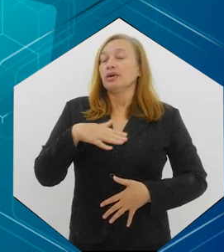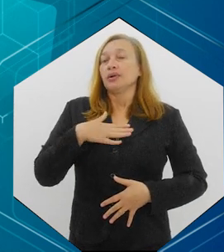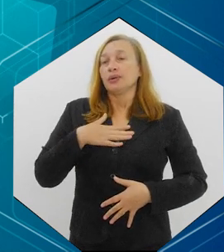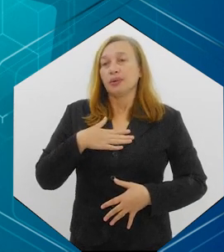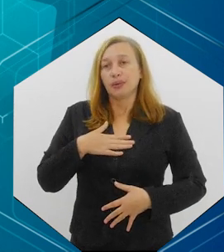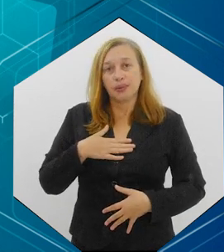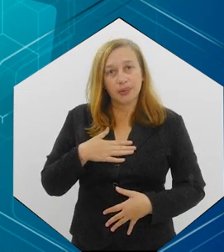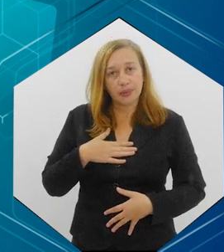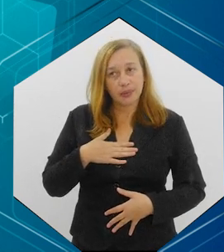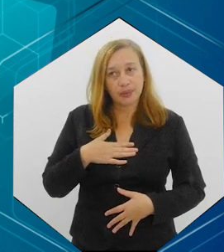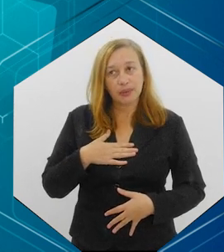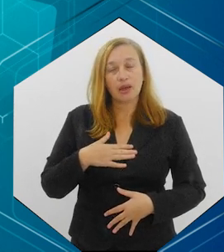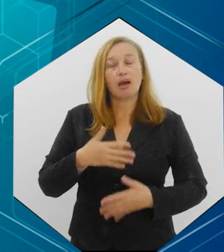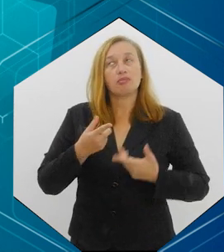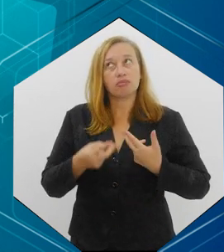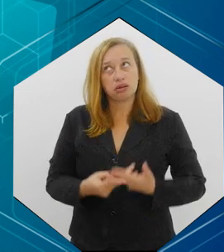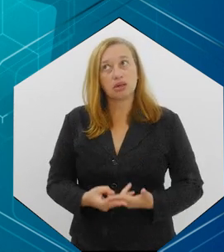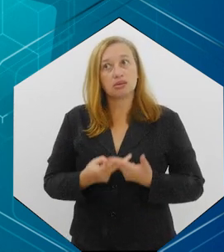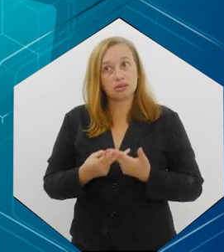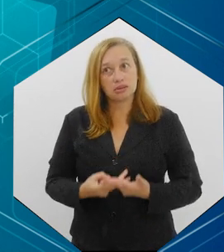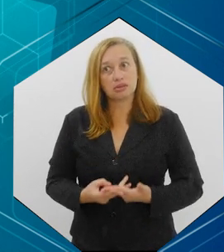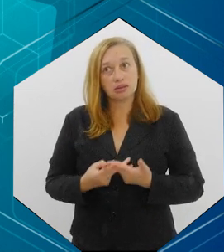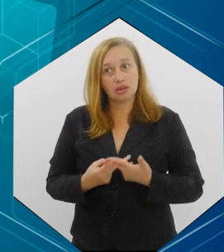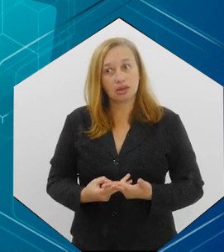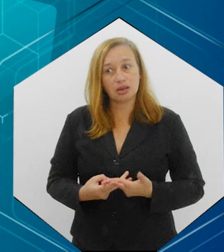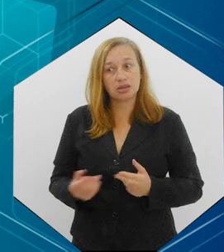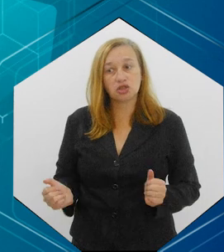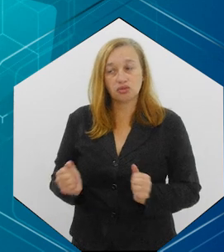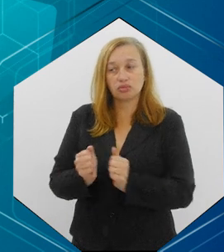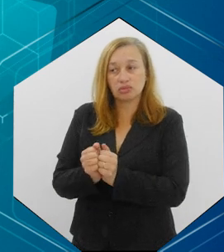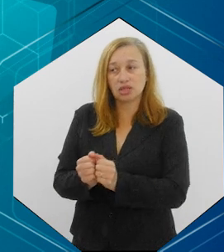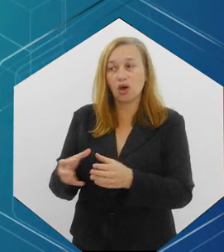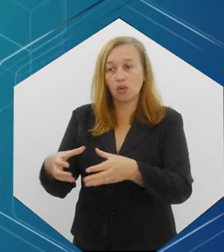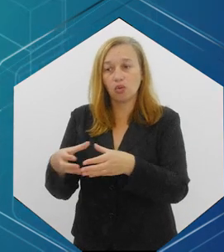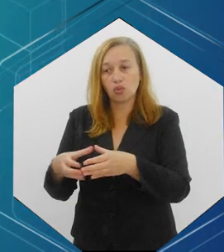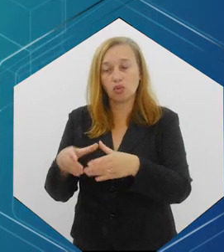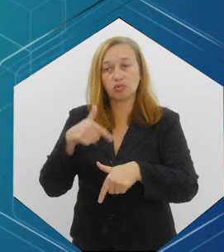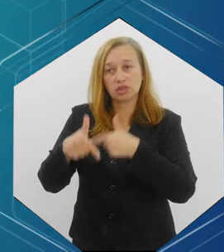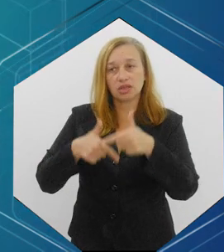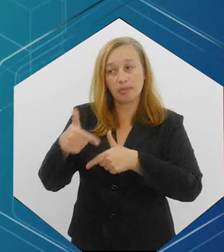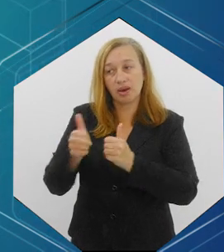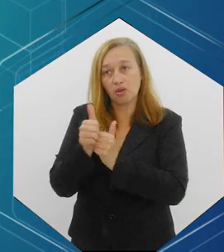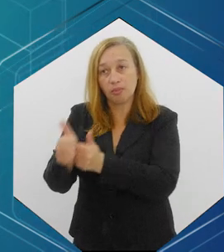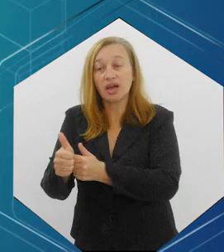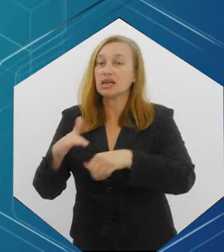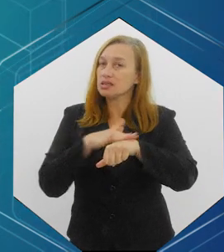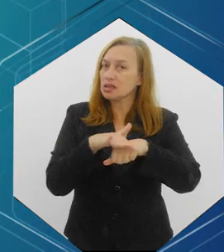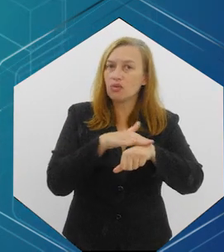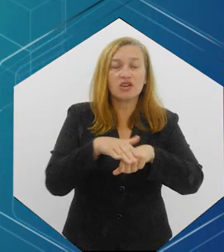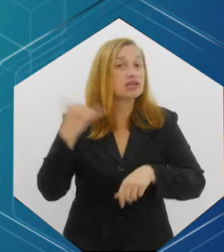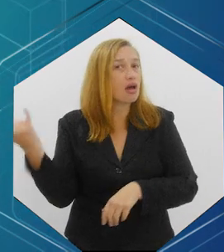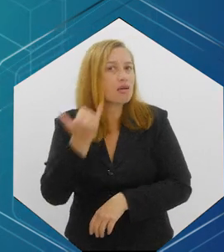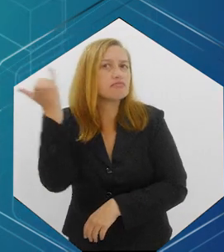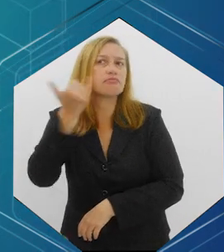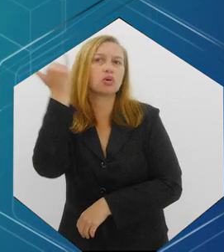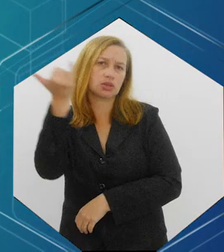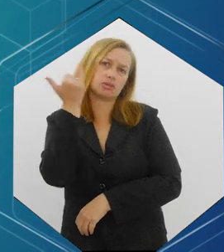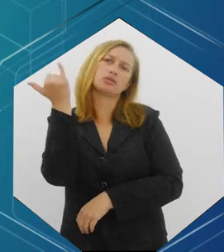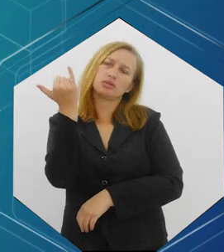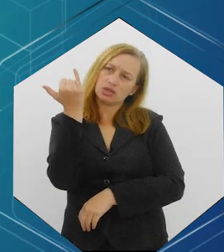fundo, você tem que ter um bom trabalho com todos os colegas que o acompanham. Essa conversa entre nós